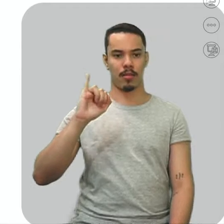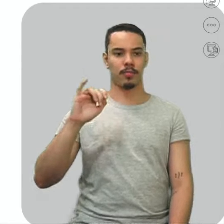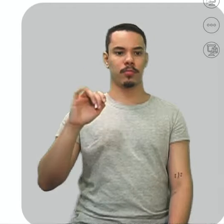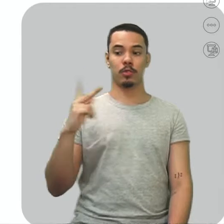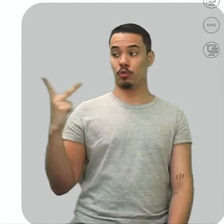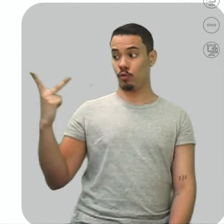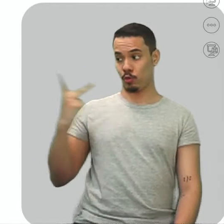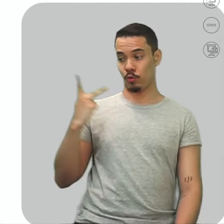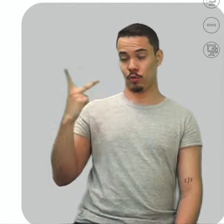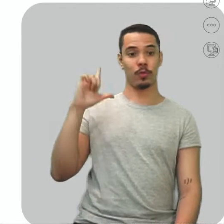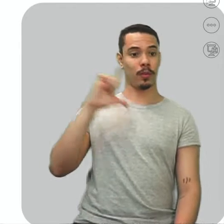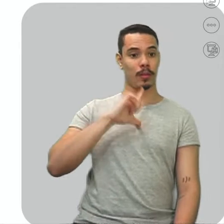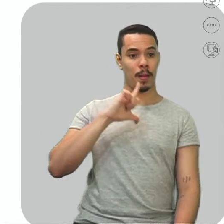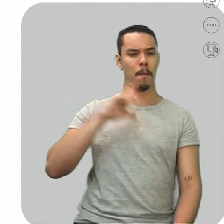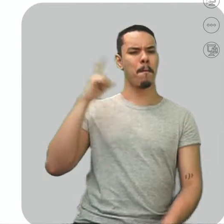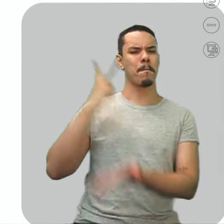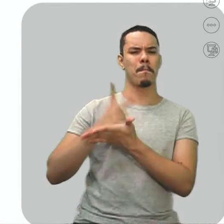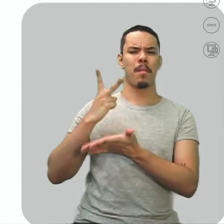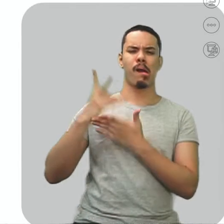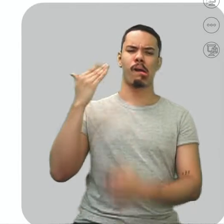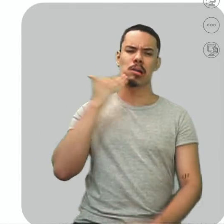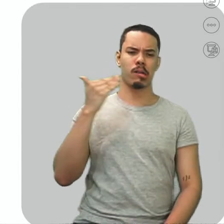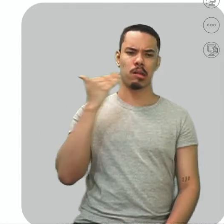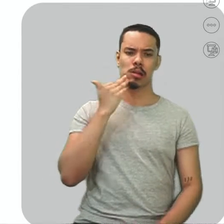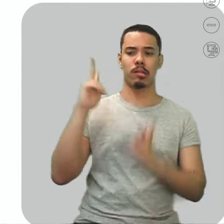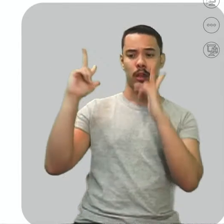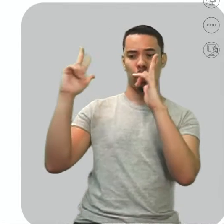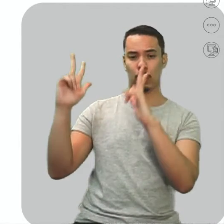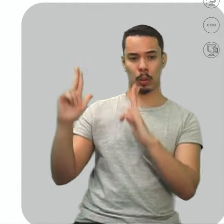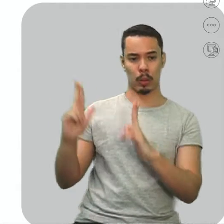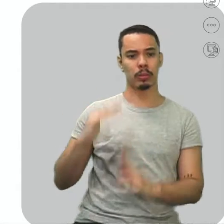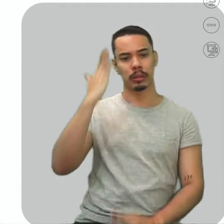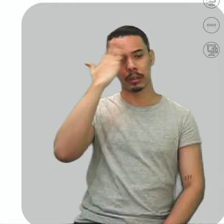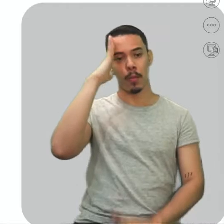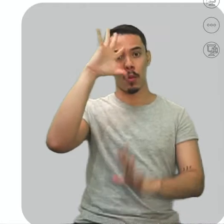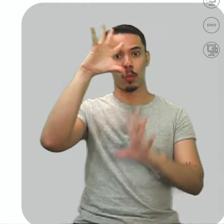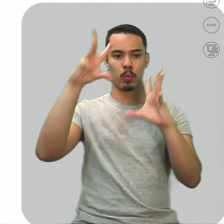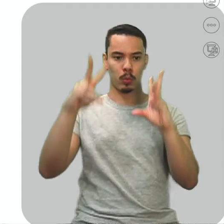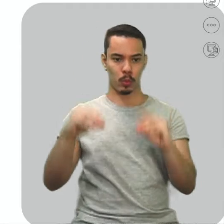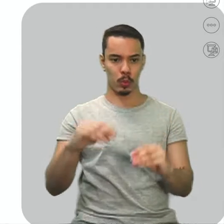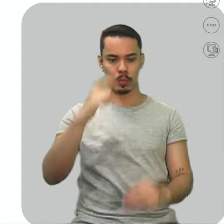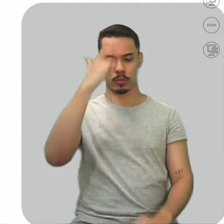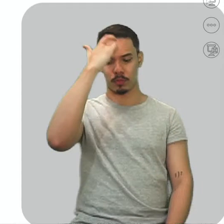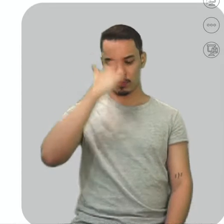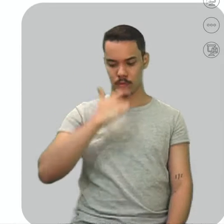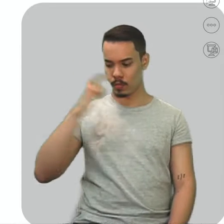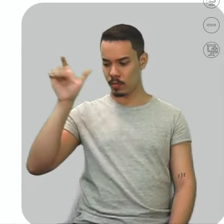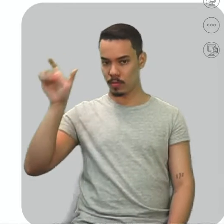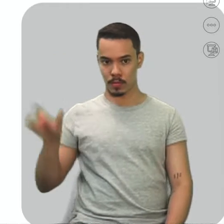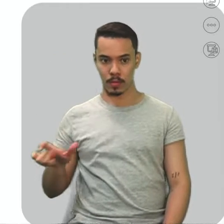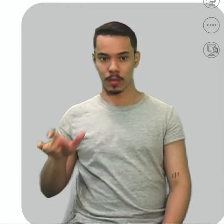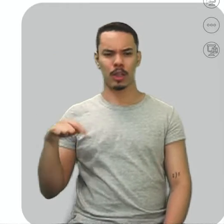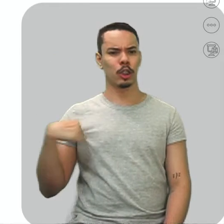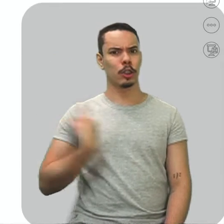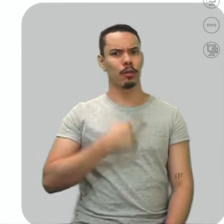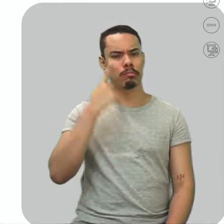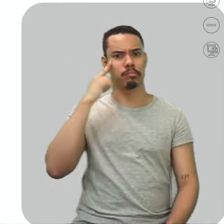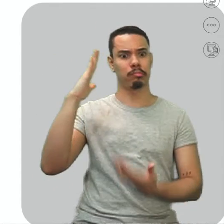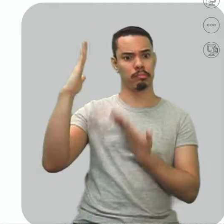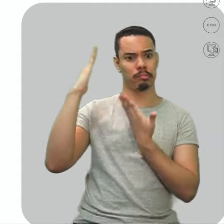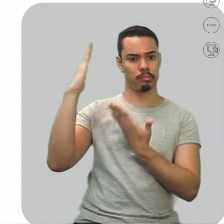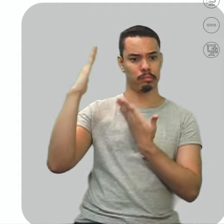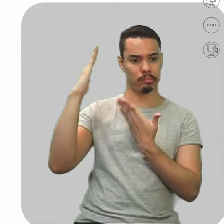dois temos os mesmos defeitos sabemos tudo a nosso respeito somos suspeitos